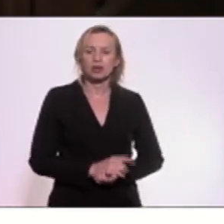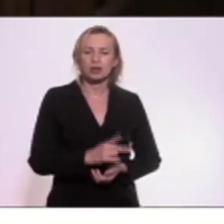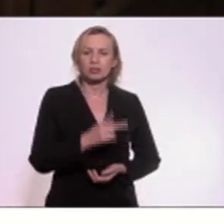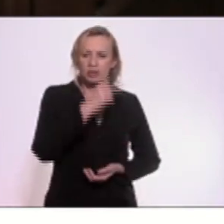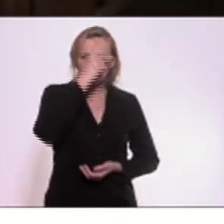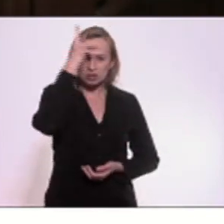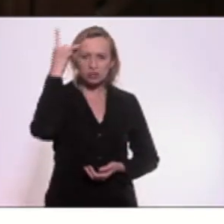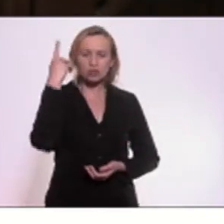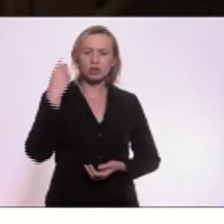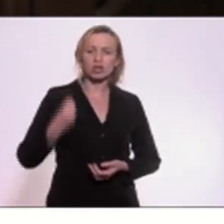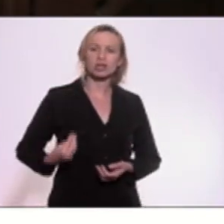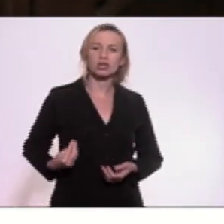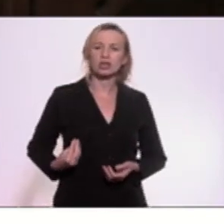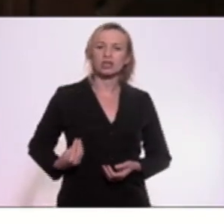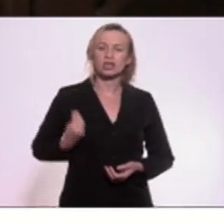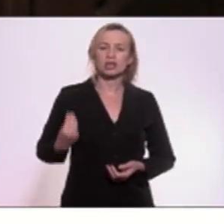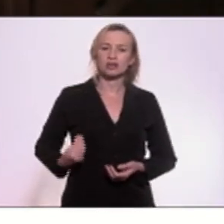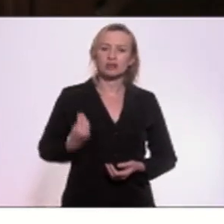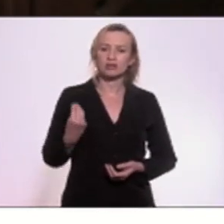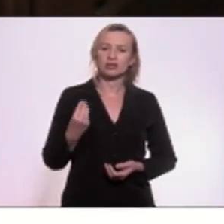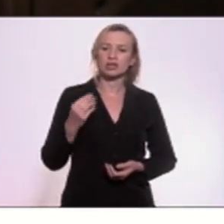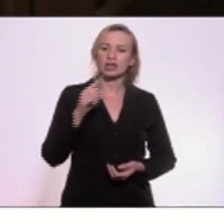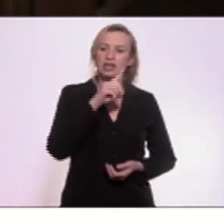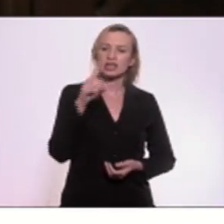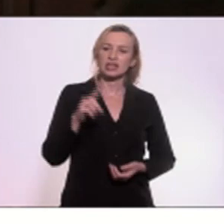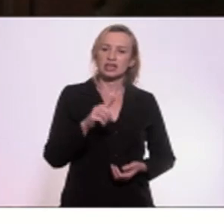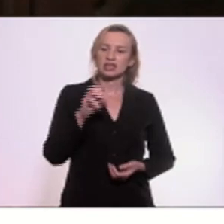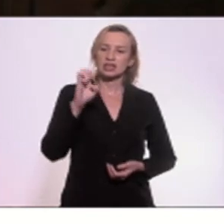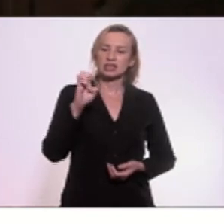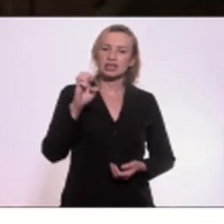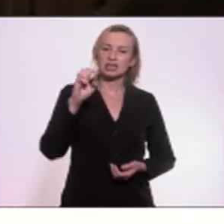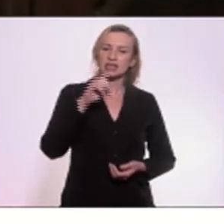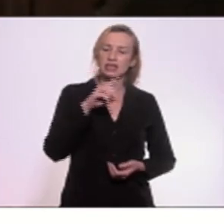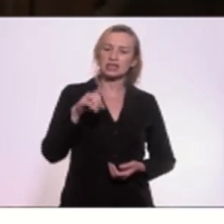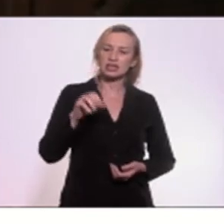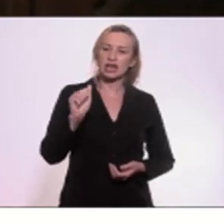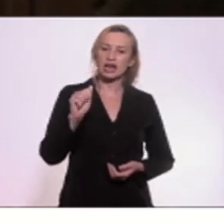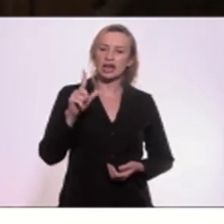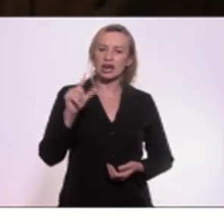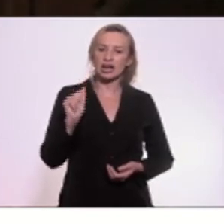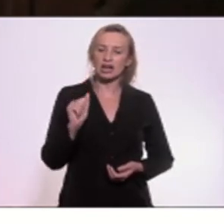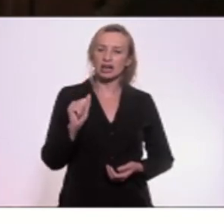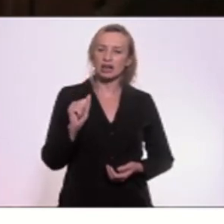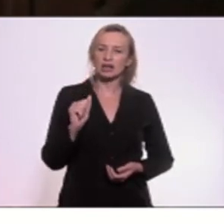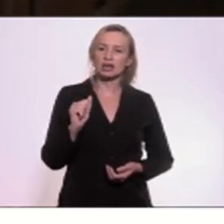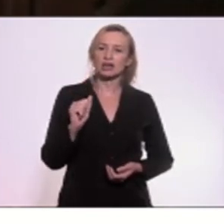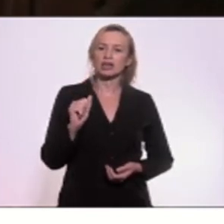possa ter direitos garantidos e vida digna.